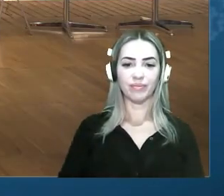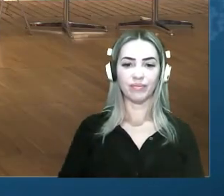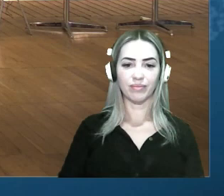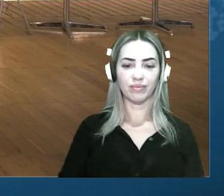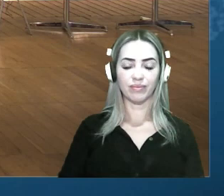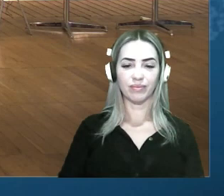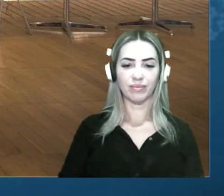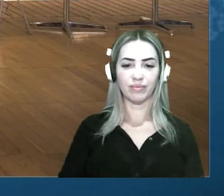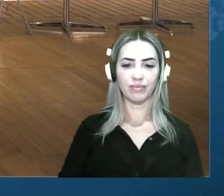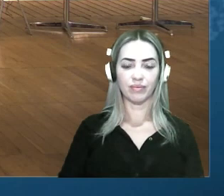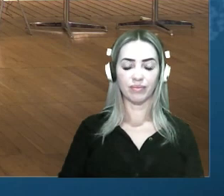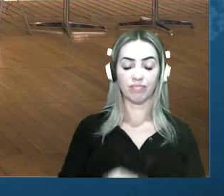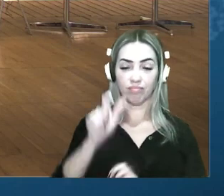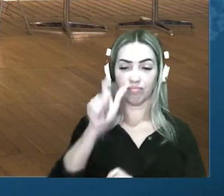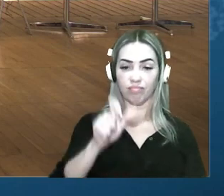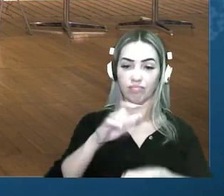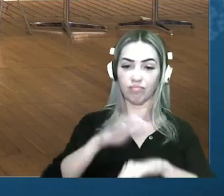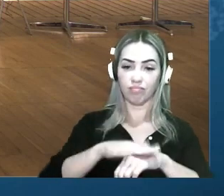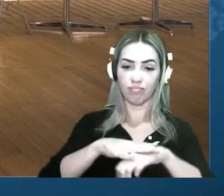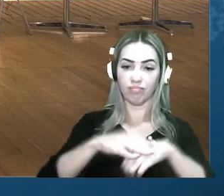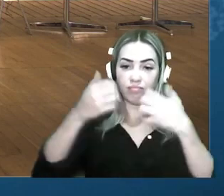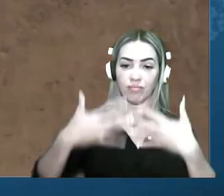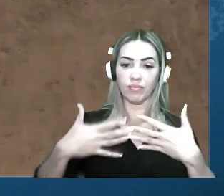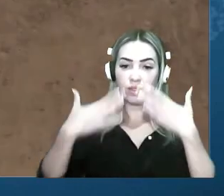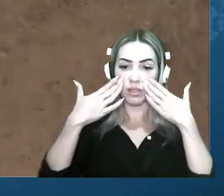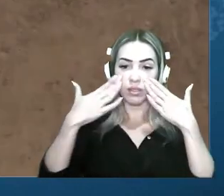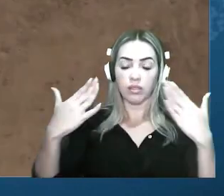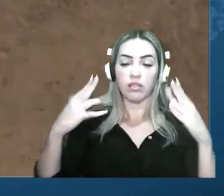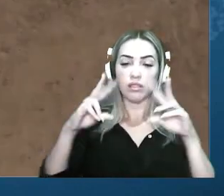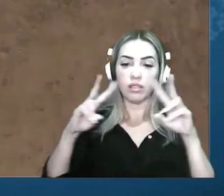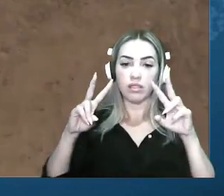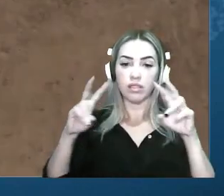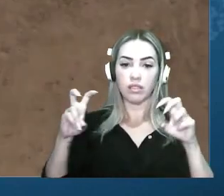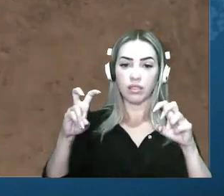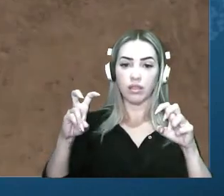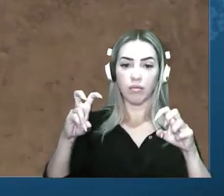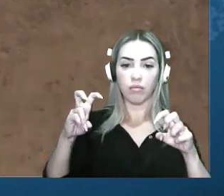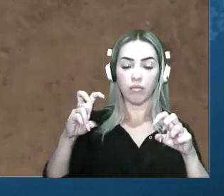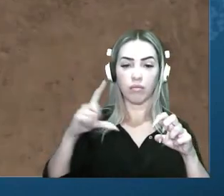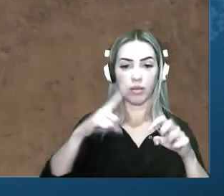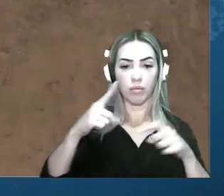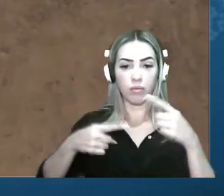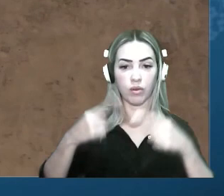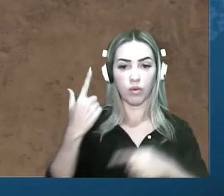Ele fará a apresentação Vaccination Policy Against Dengue.